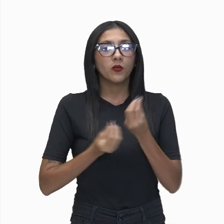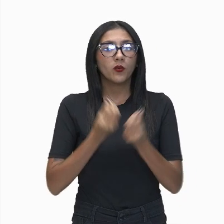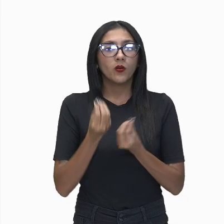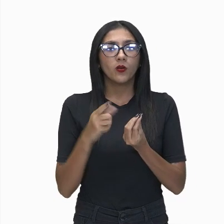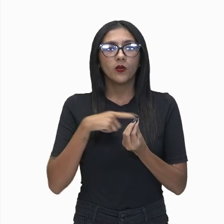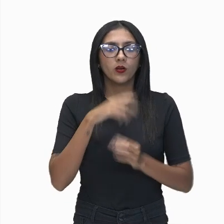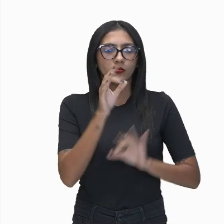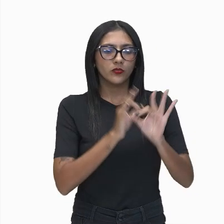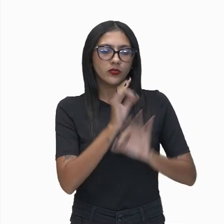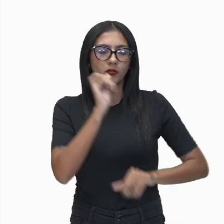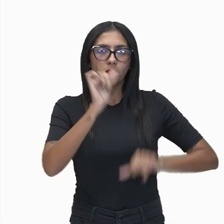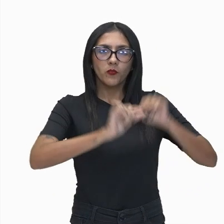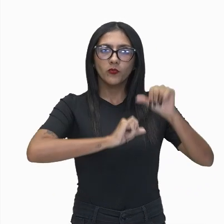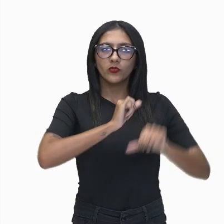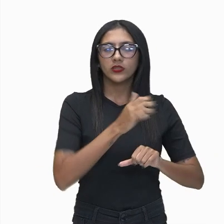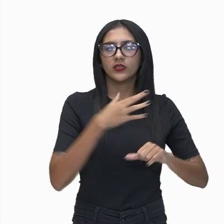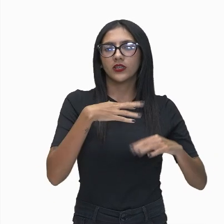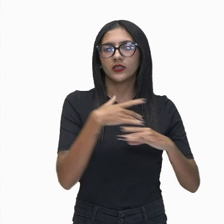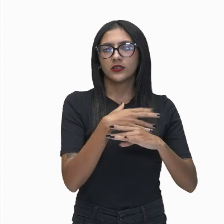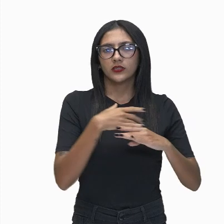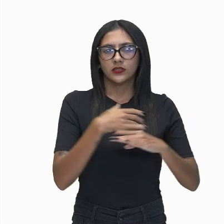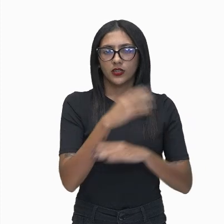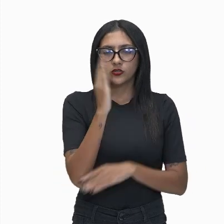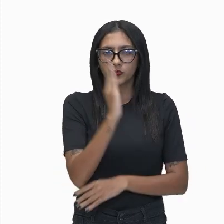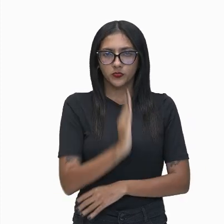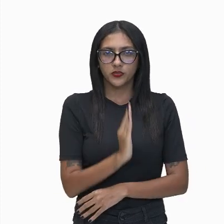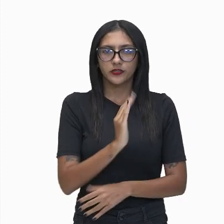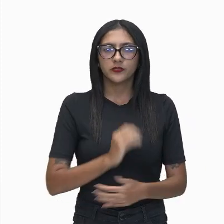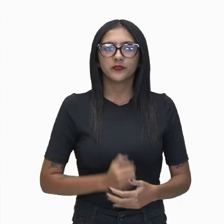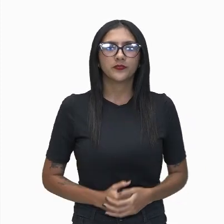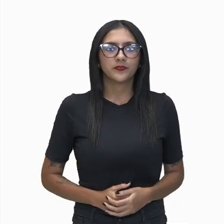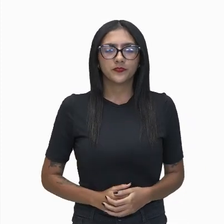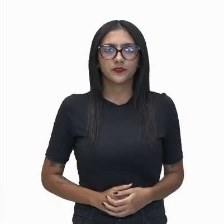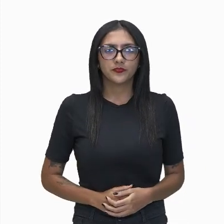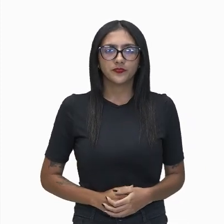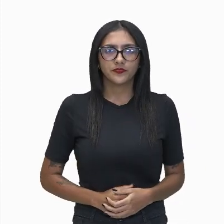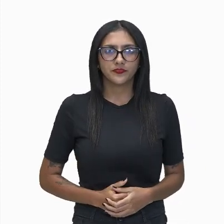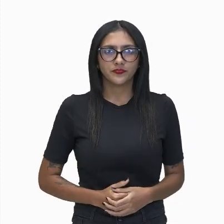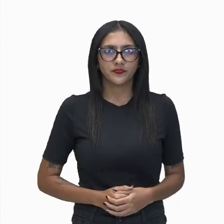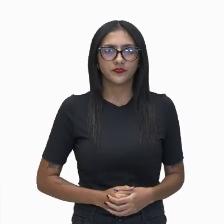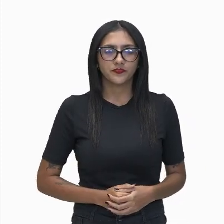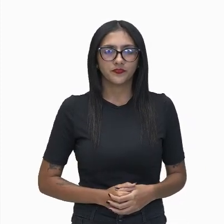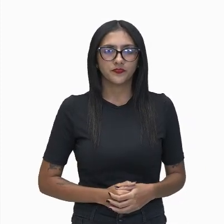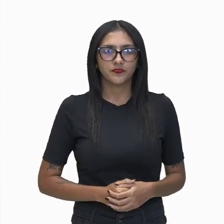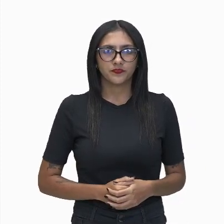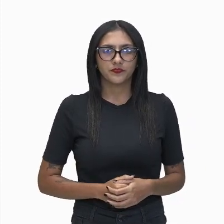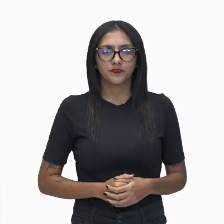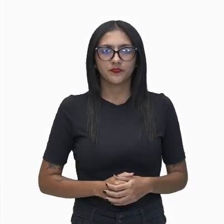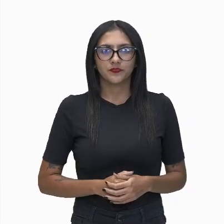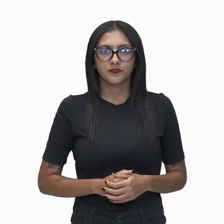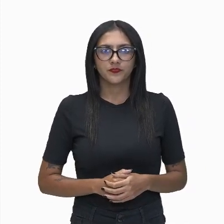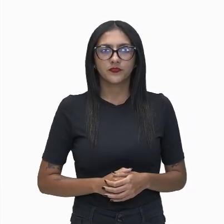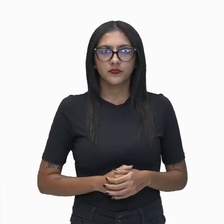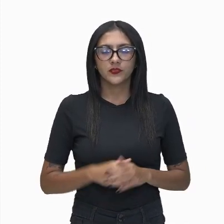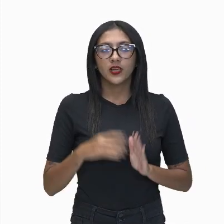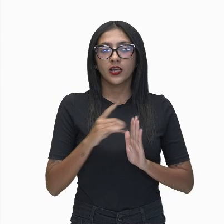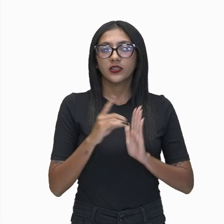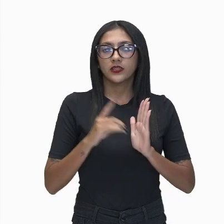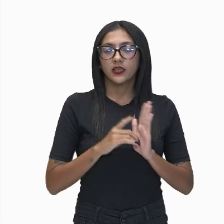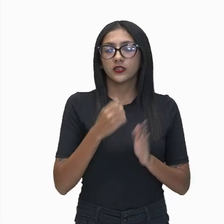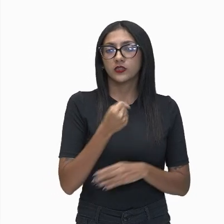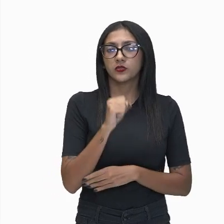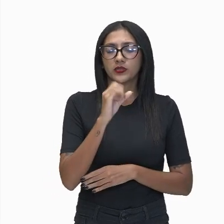urbana brasileira, onde nós vamos ter aí a partir da década de 80, né,